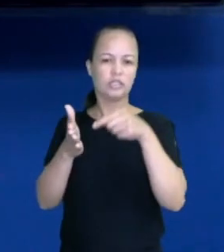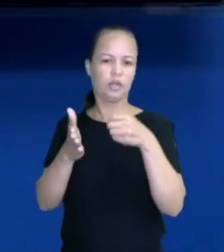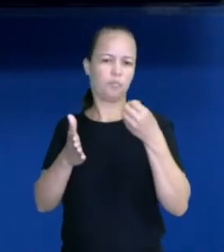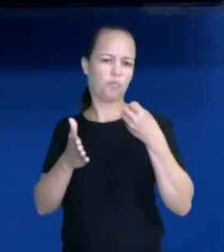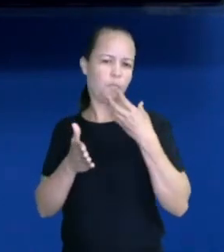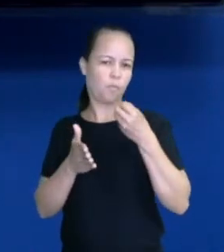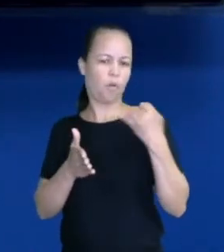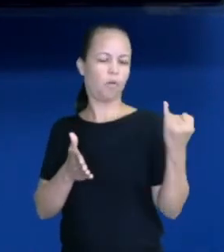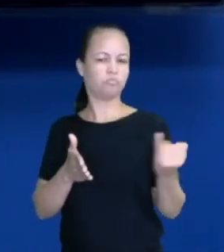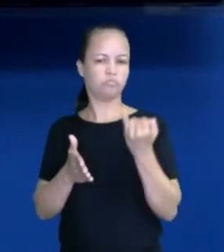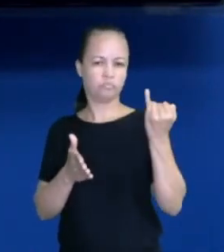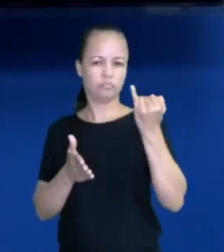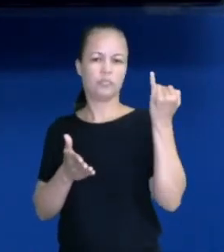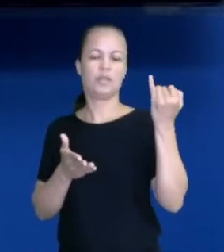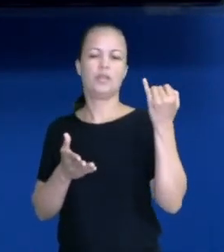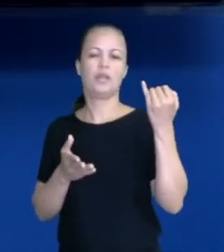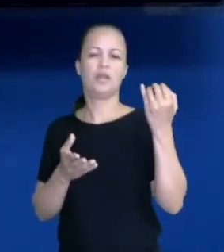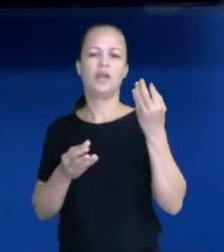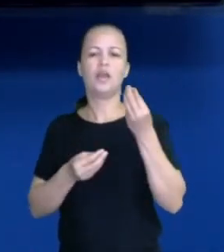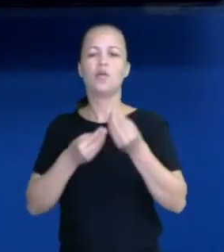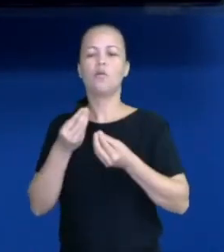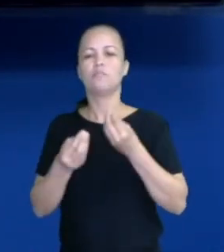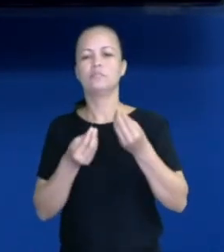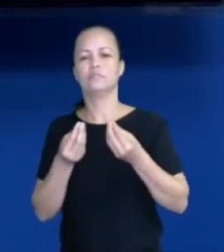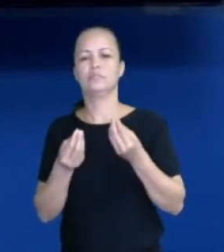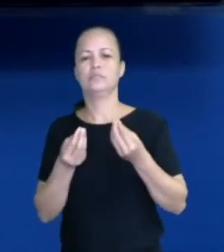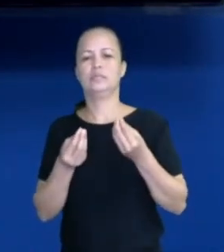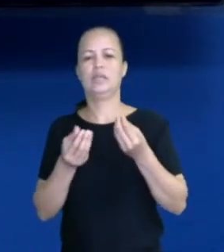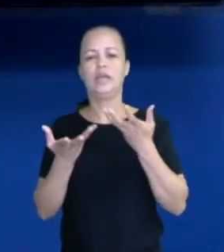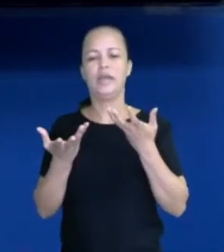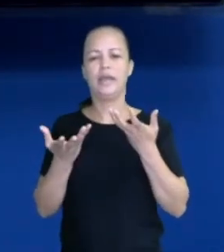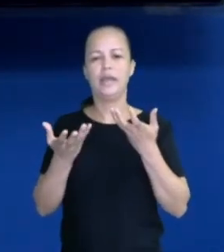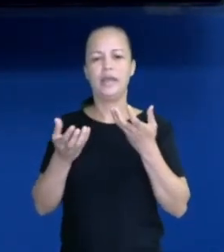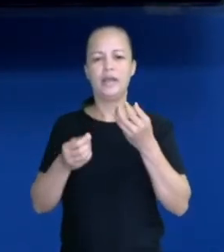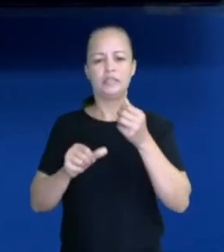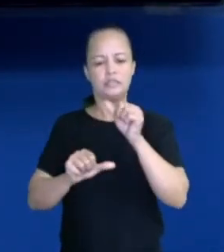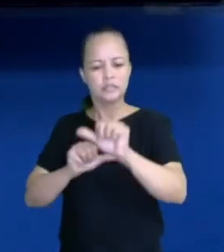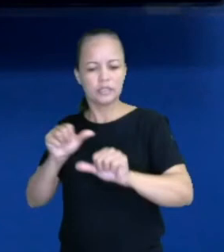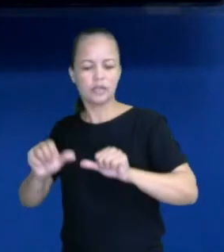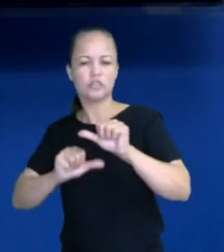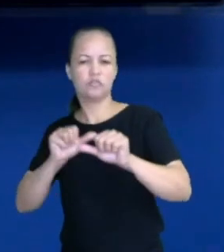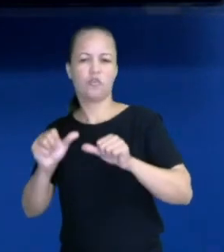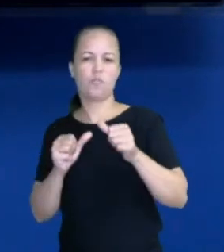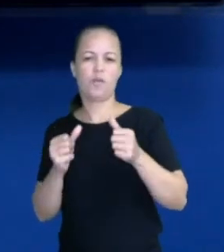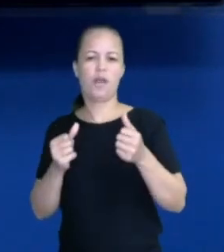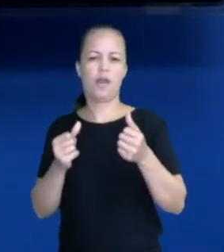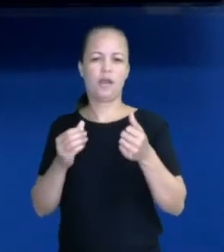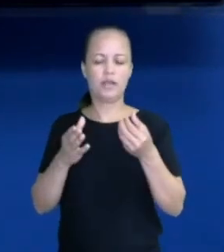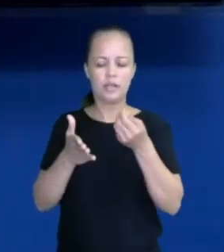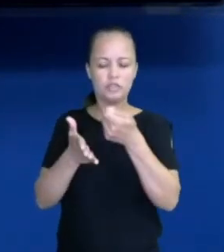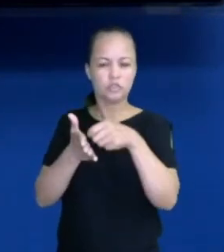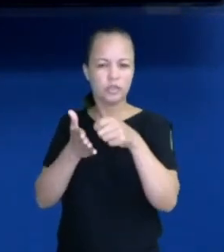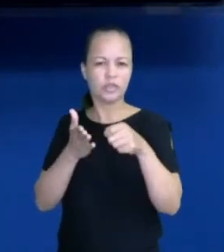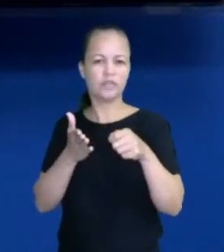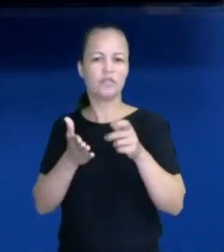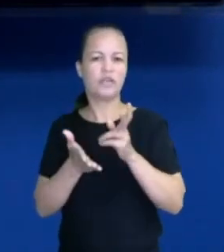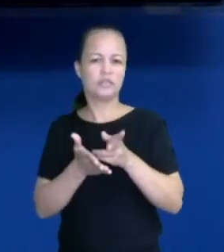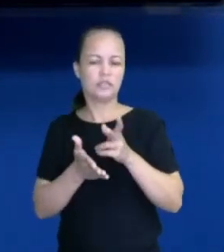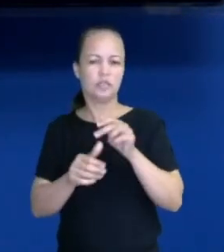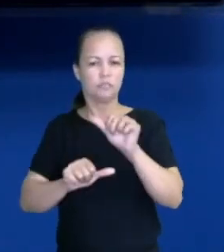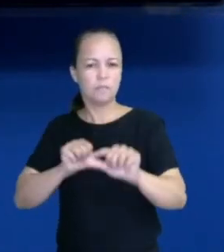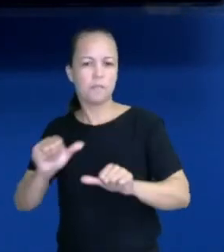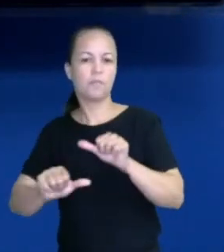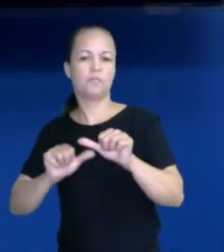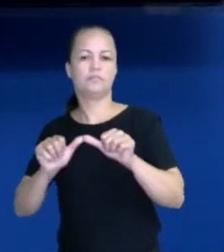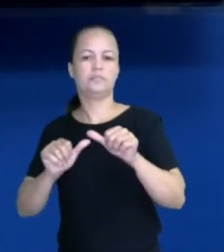bem. É um meio em que a gente pode sempre transformar, a gente pode sempre atualizar, a gente deve